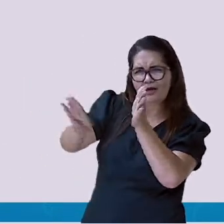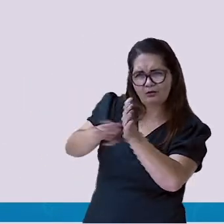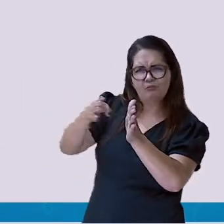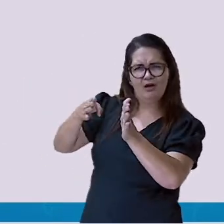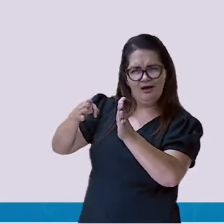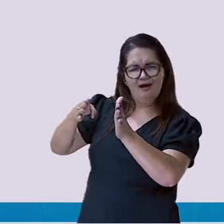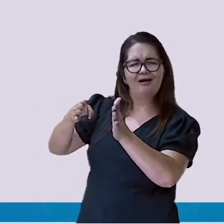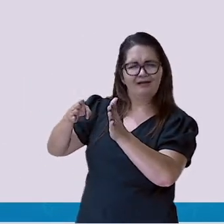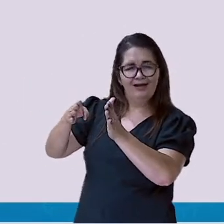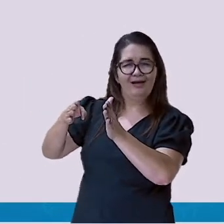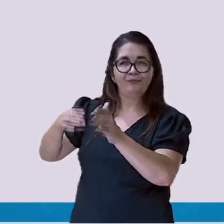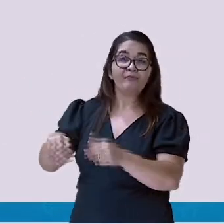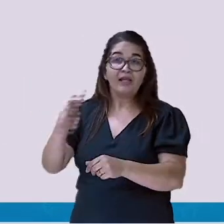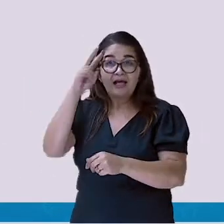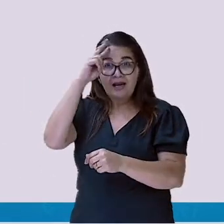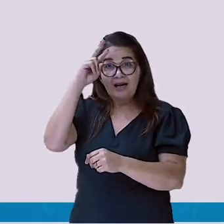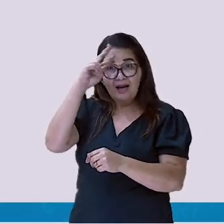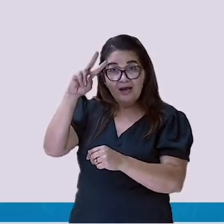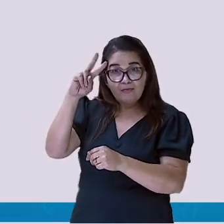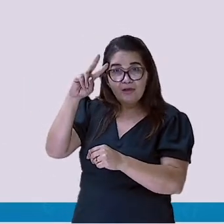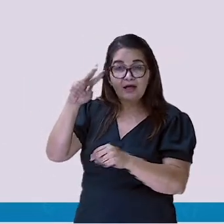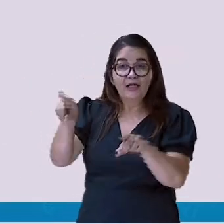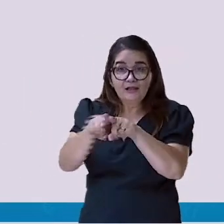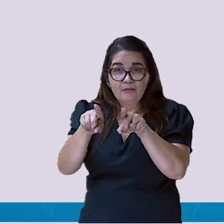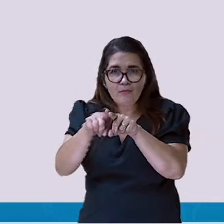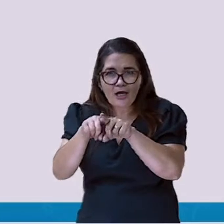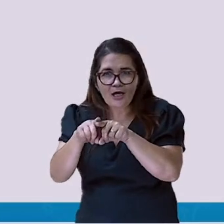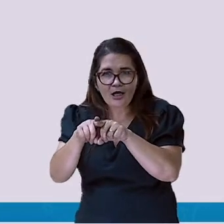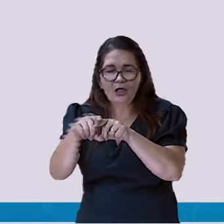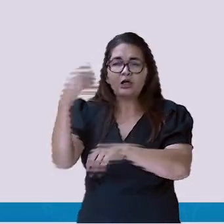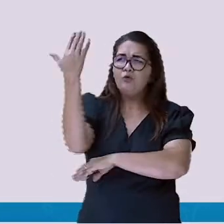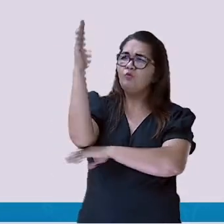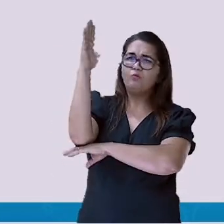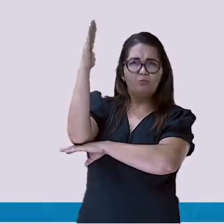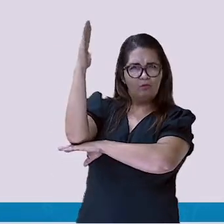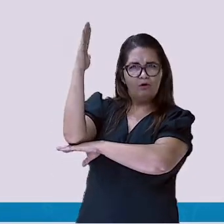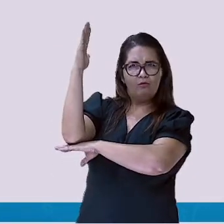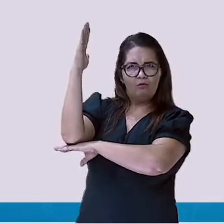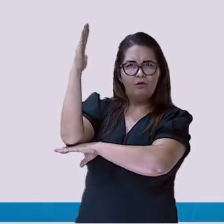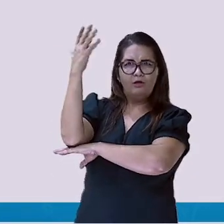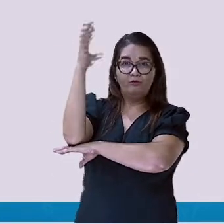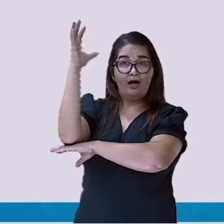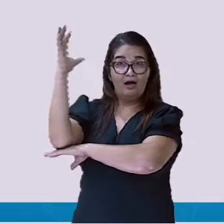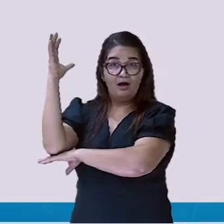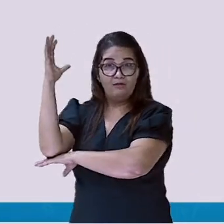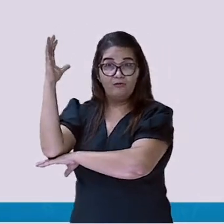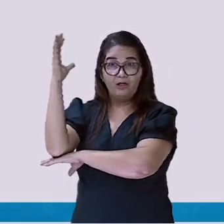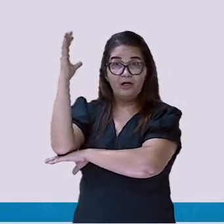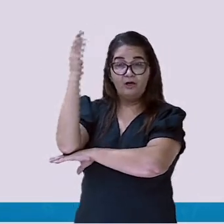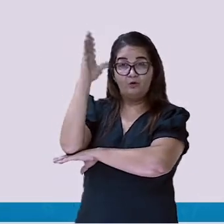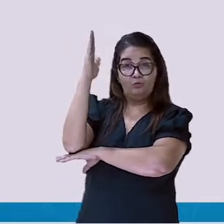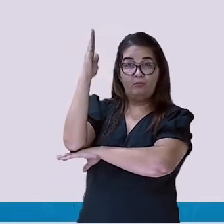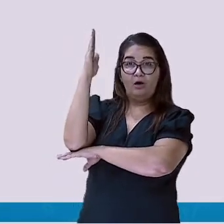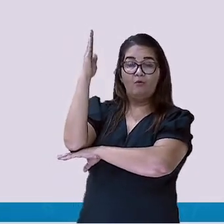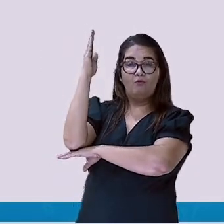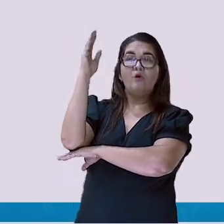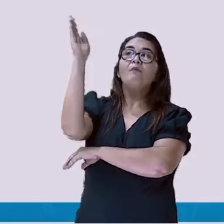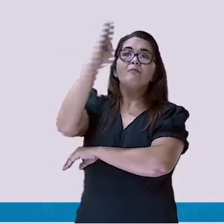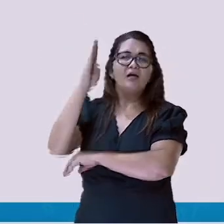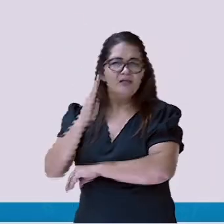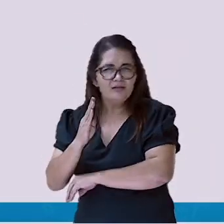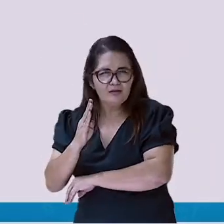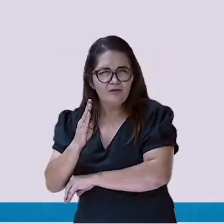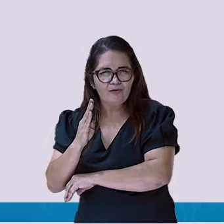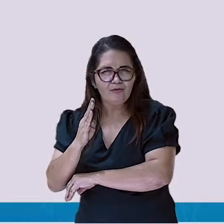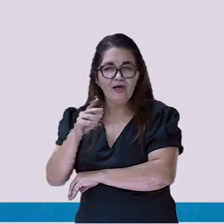né, o pau-brasil, e transportar para fora do país, porque ali ficava perto do mar e carregava os navios. Então